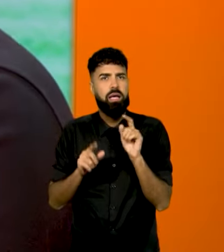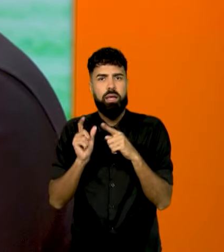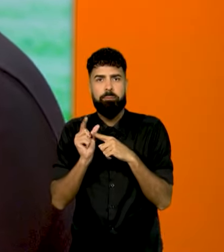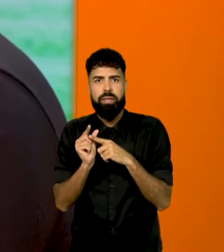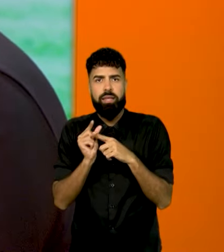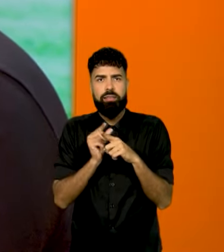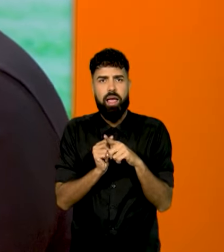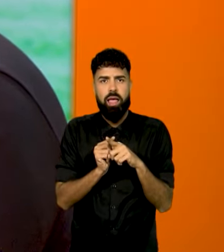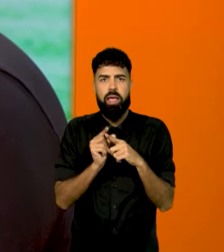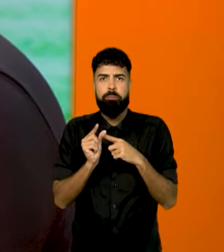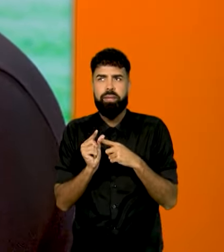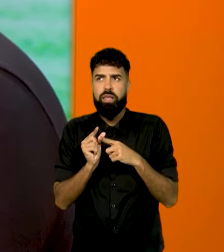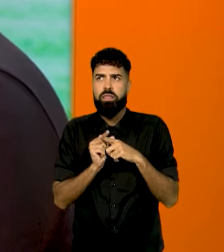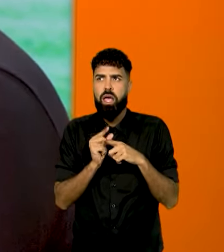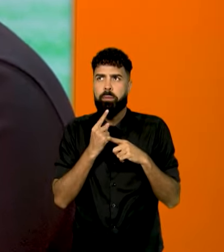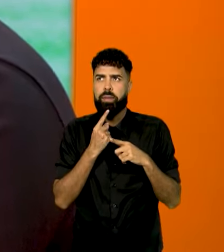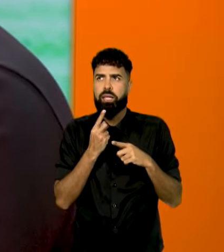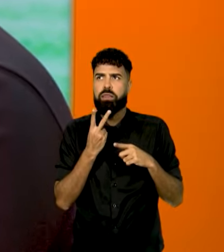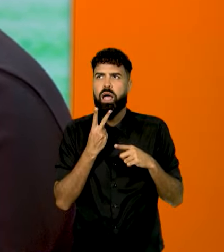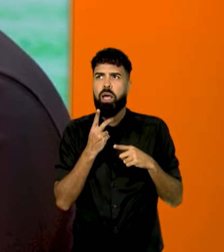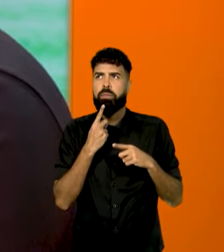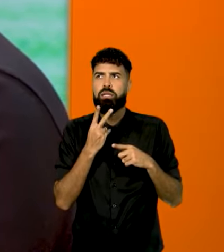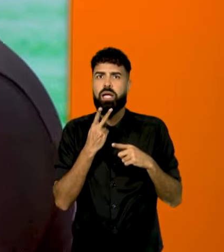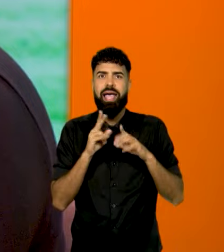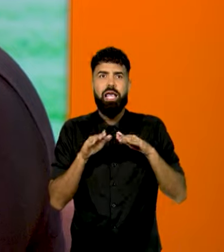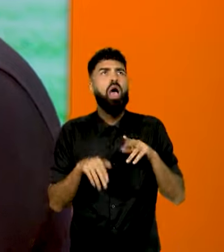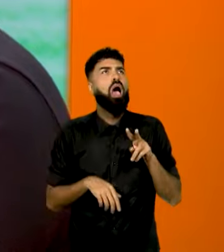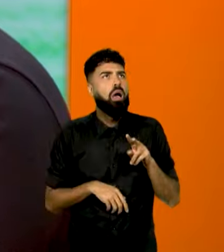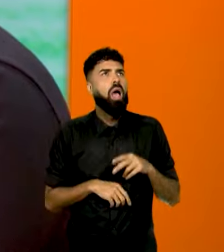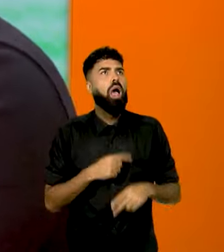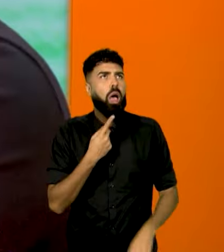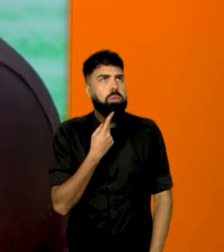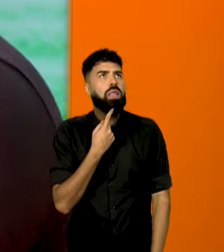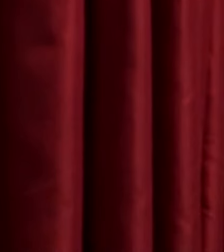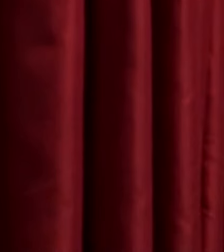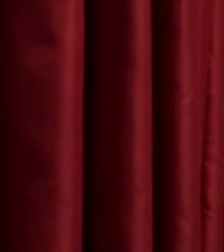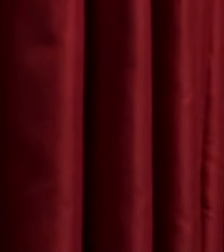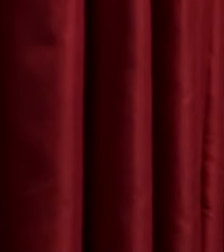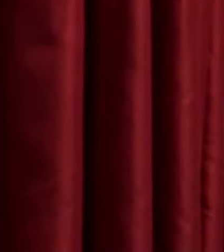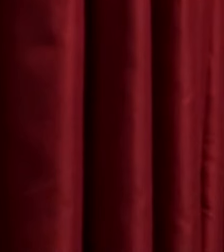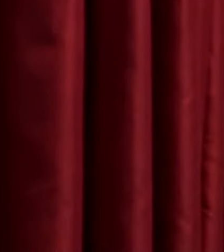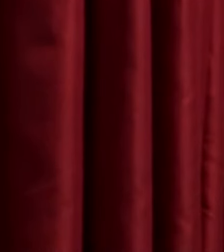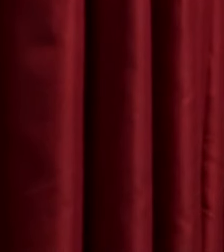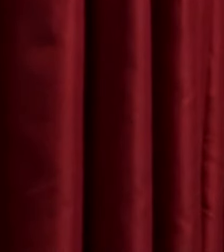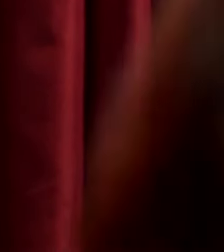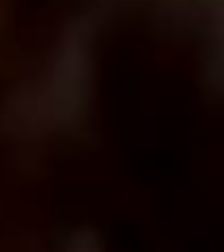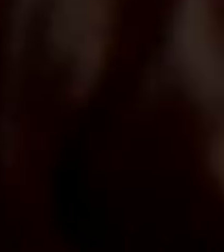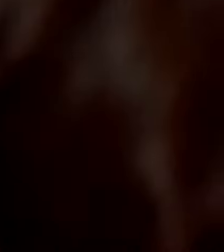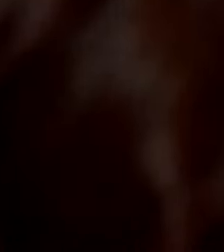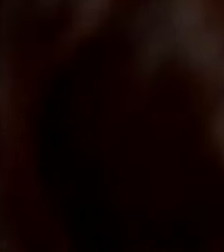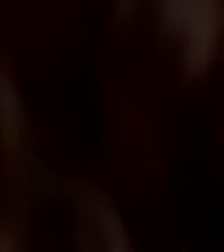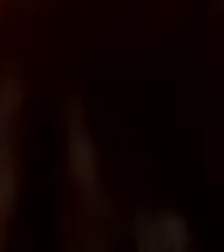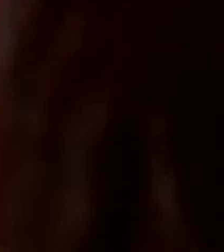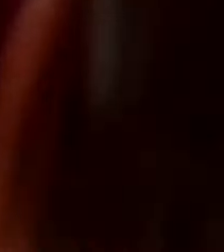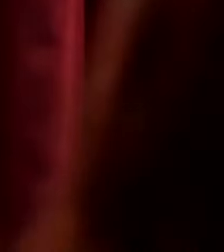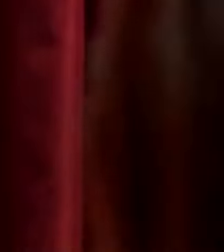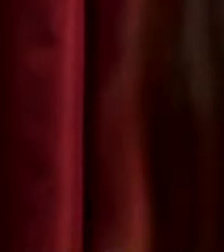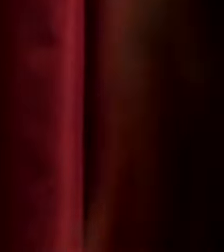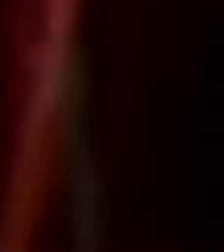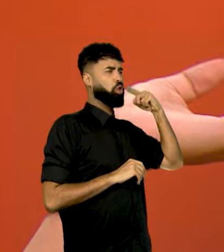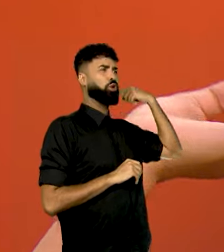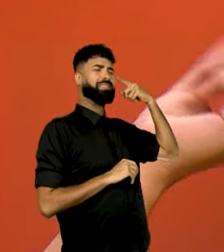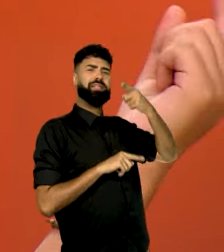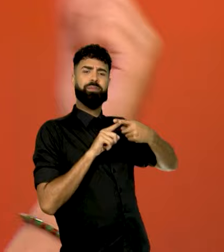só, a criança conecta fácil com esse nome. Então a gente acabou batizando de Bita. Mas sabe que isso é uma doideira também? Porque